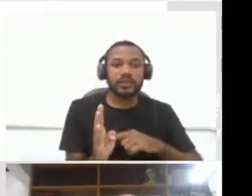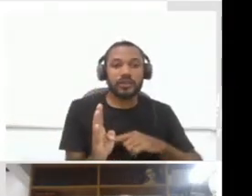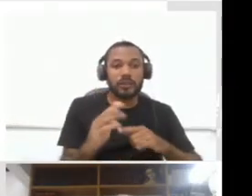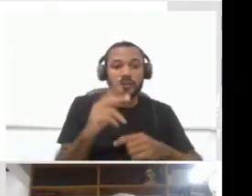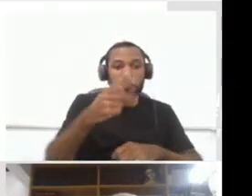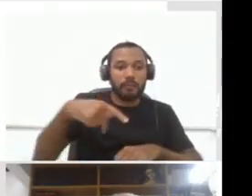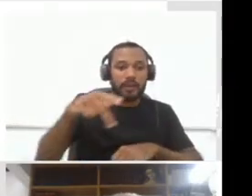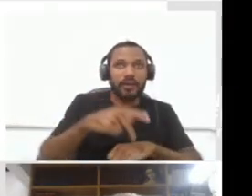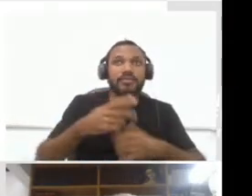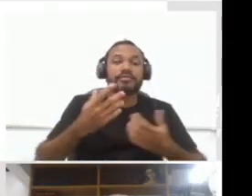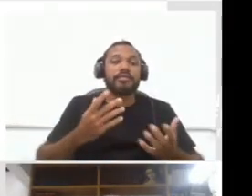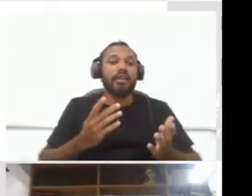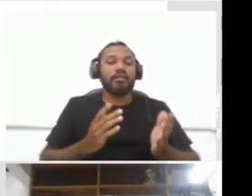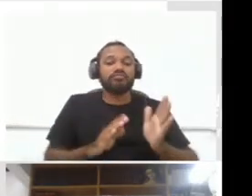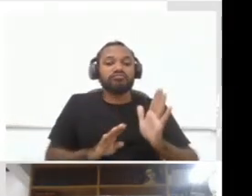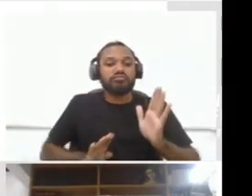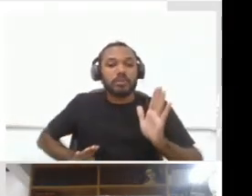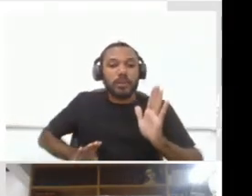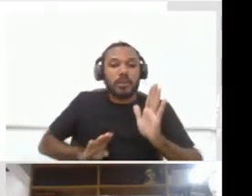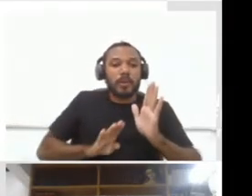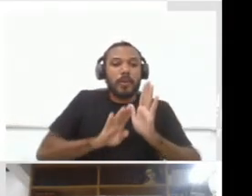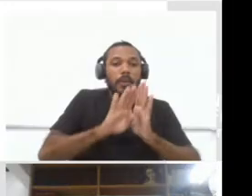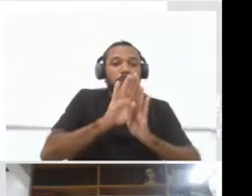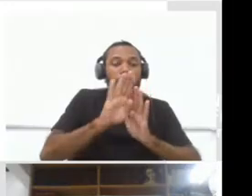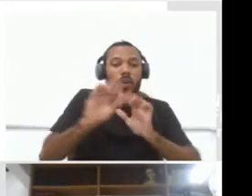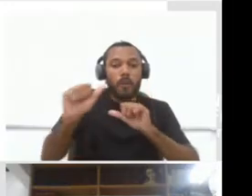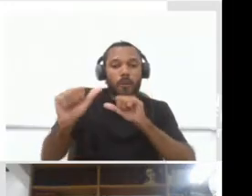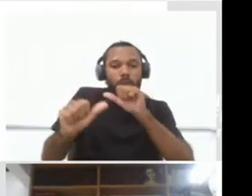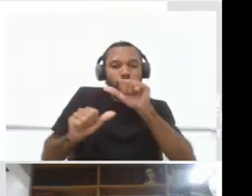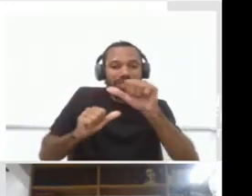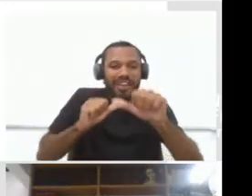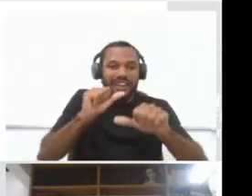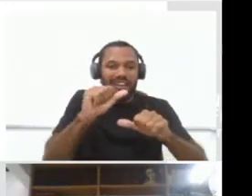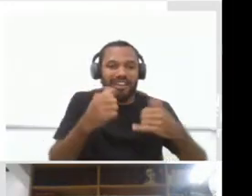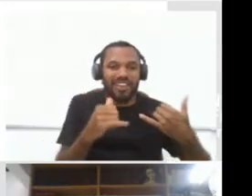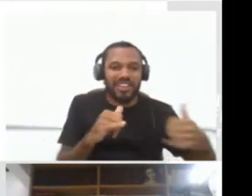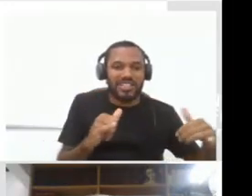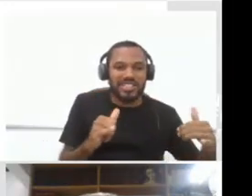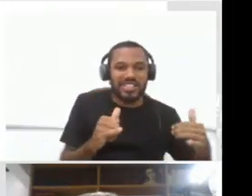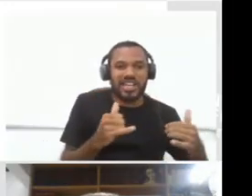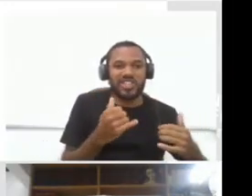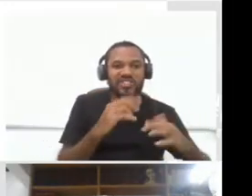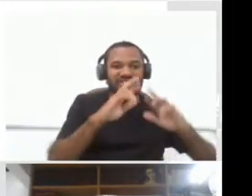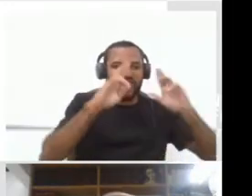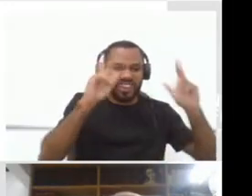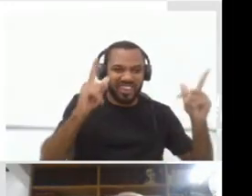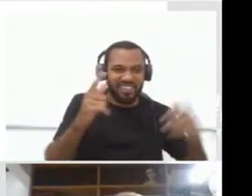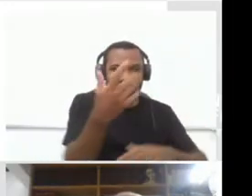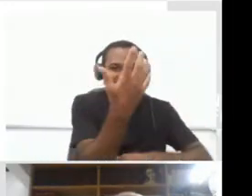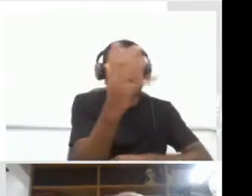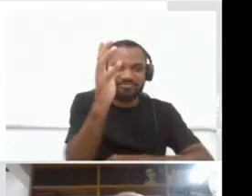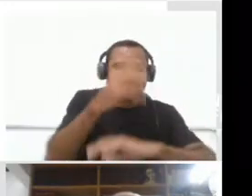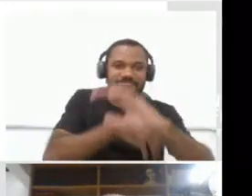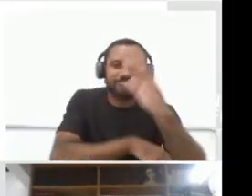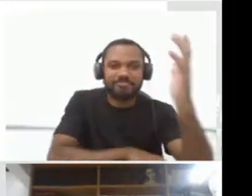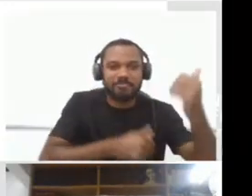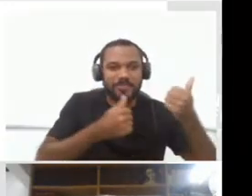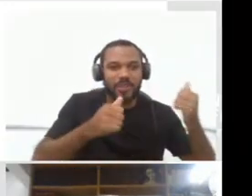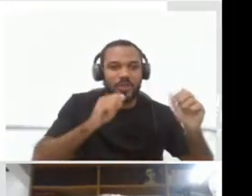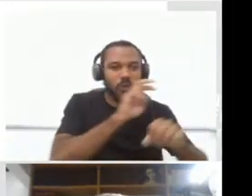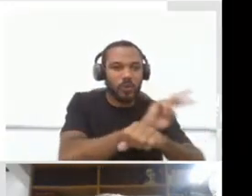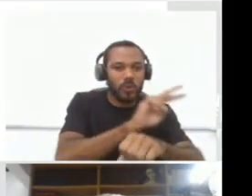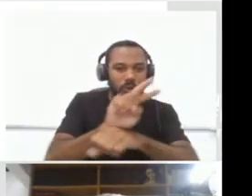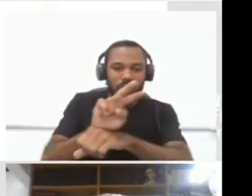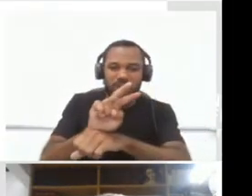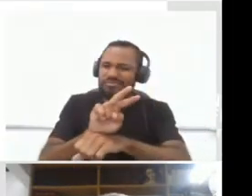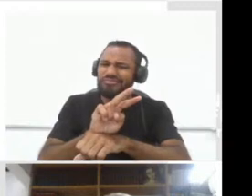pretende liderar, né, a transição energética, na verdade está transitando em direção aos combustíveis fósseis e não para fora